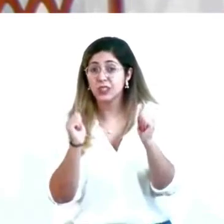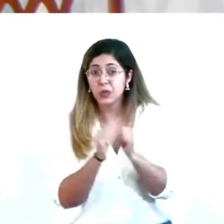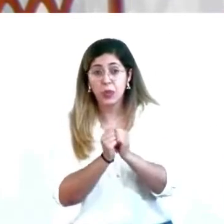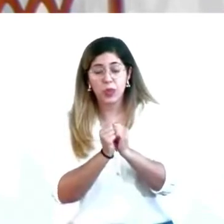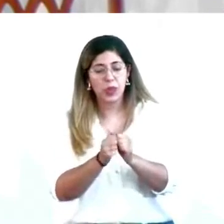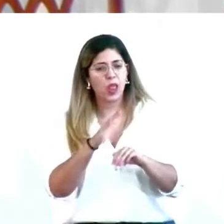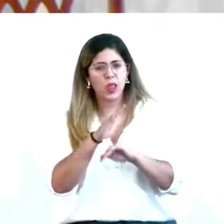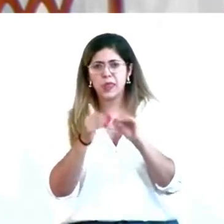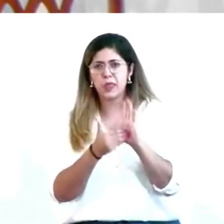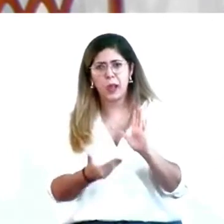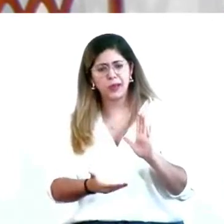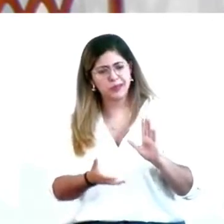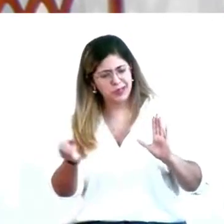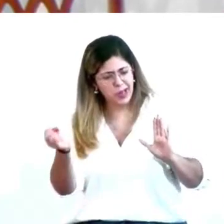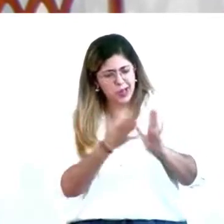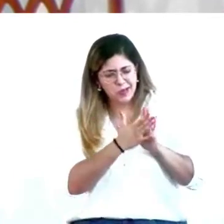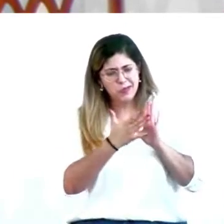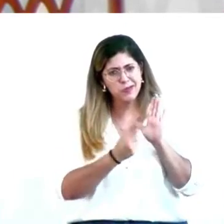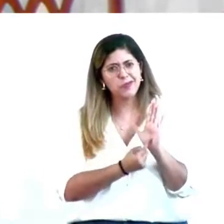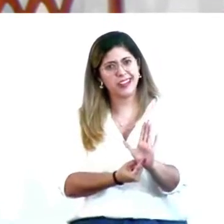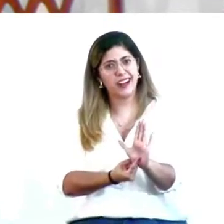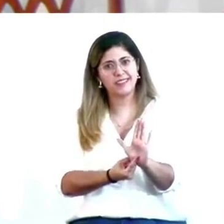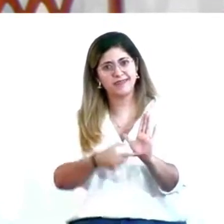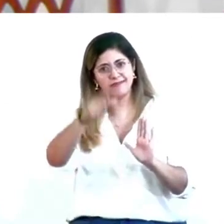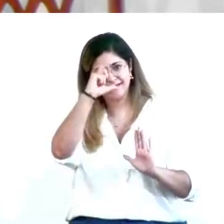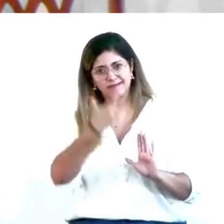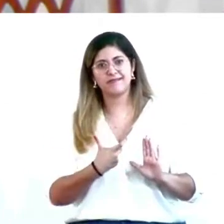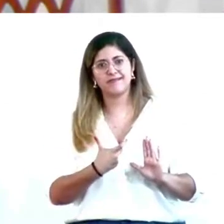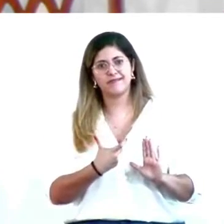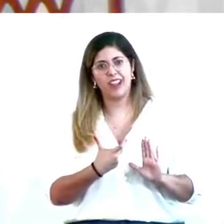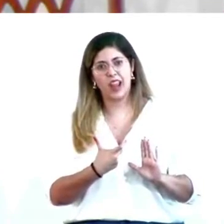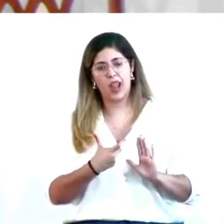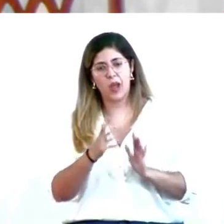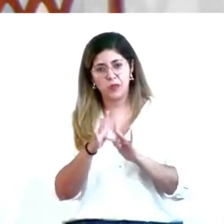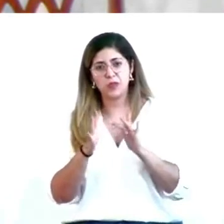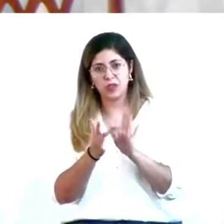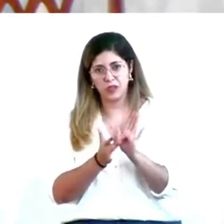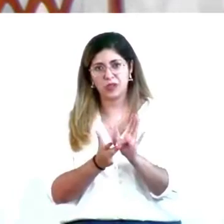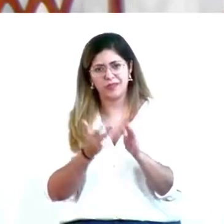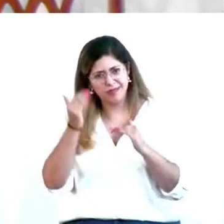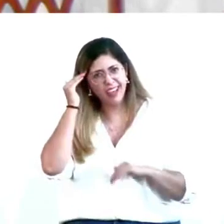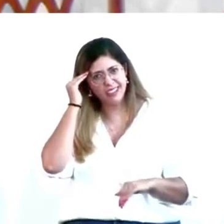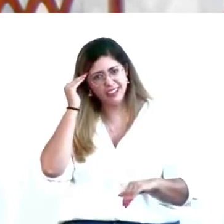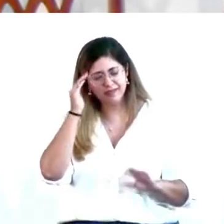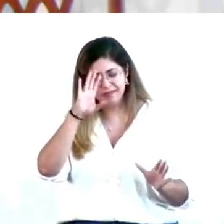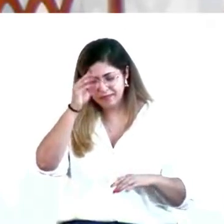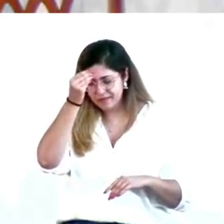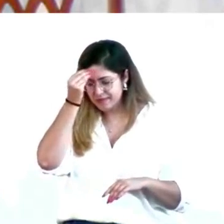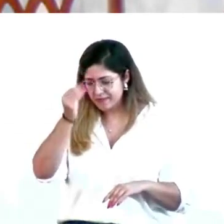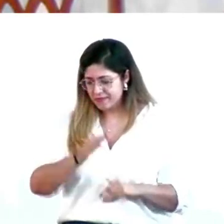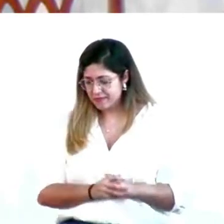Essa é a sua identidade. Por isso que ele vai dizer agora, no verso